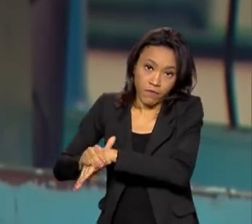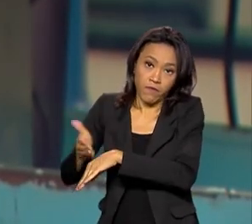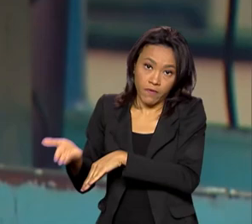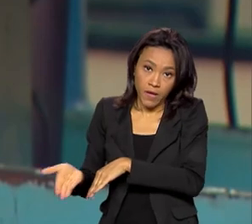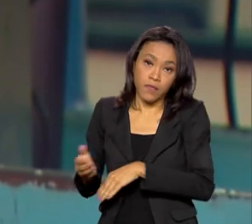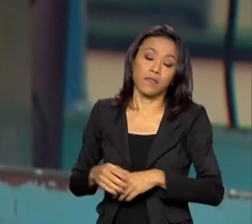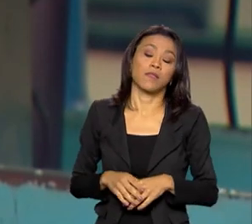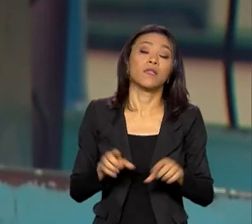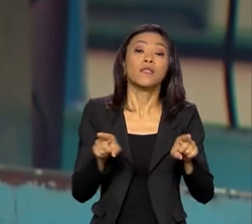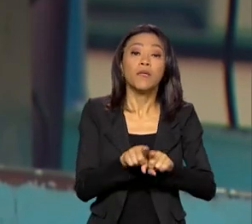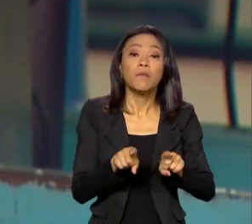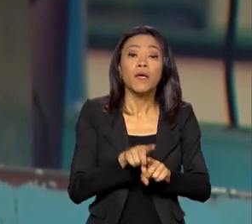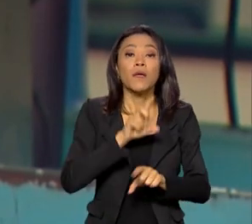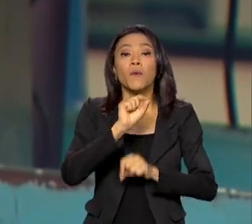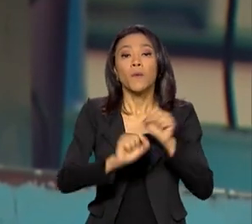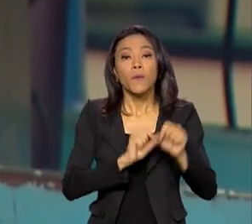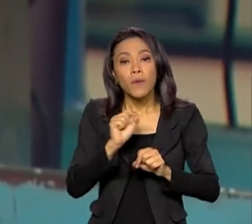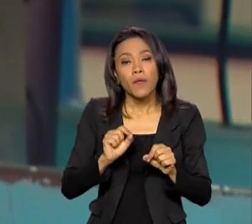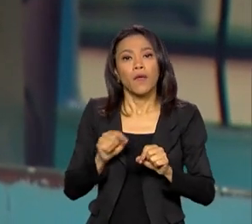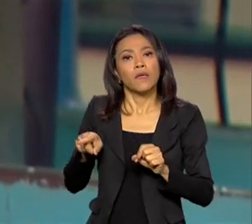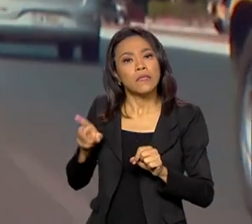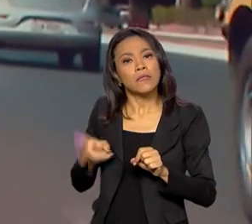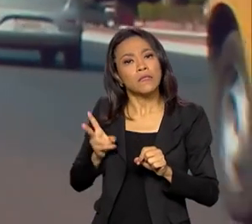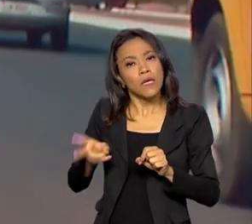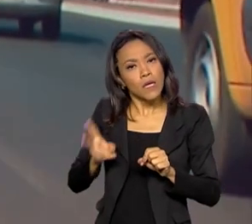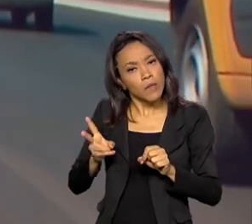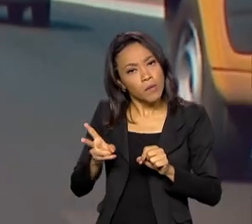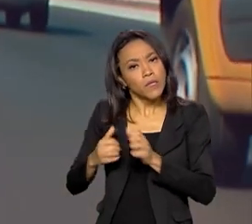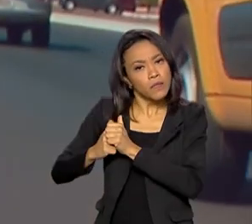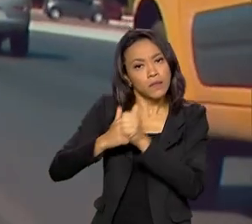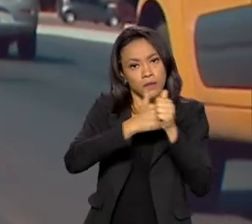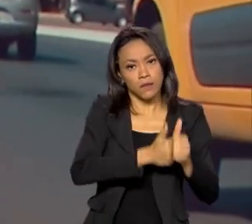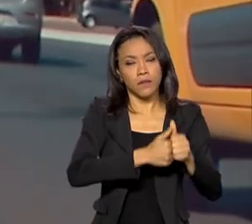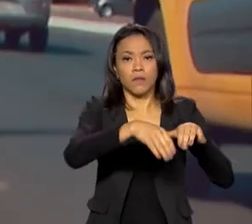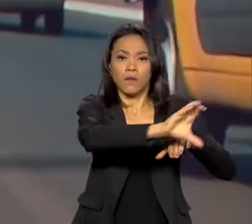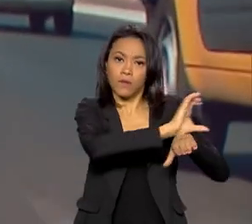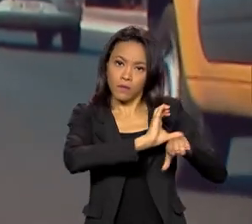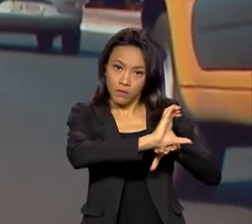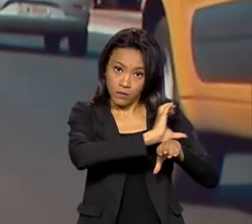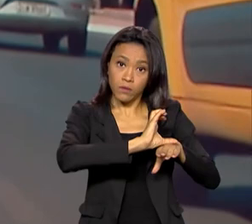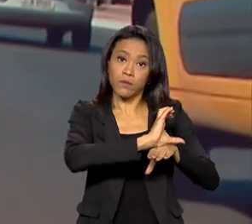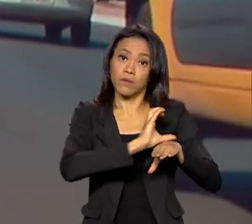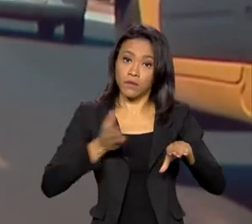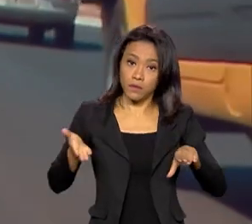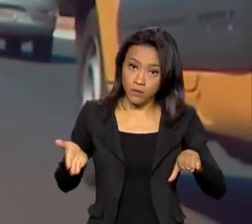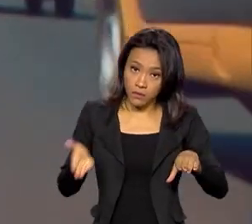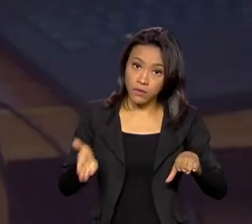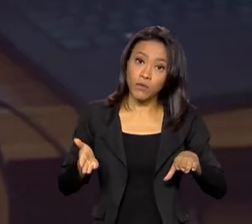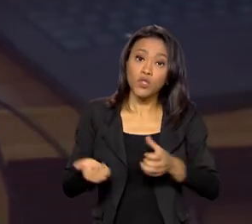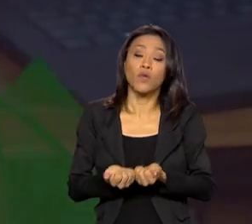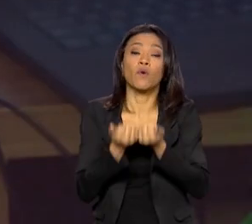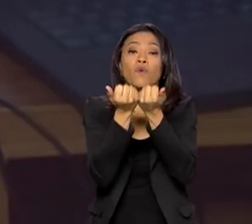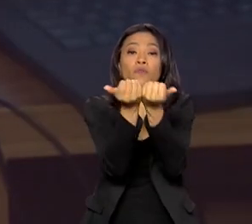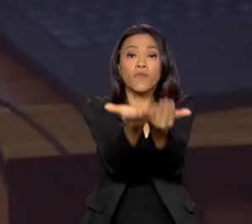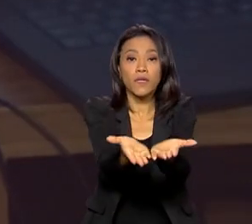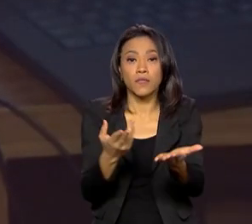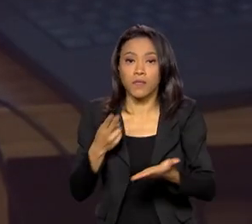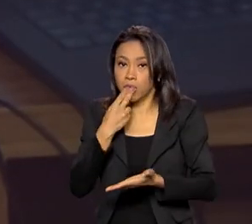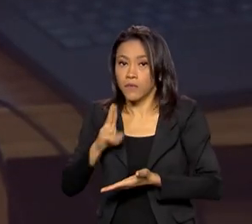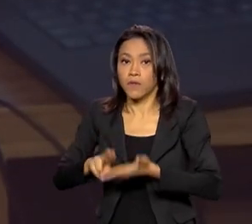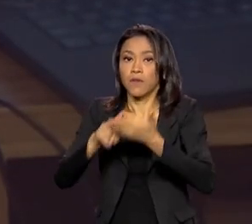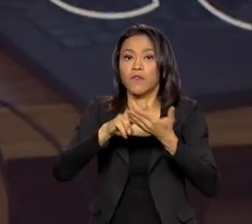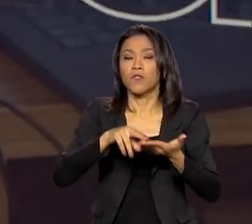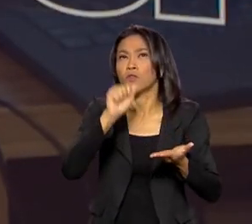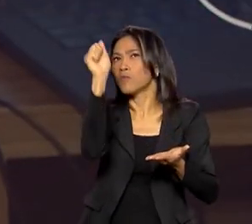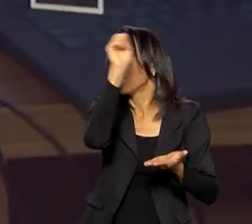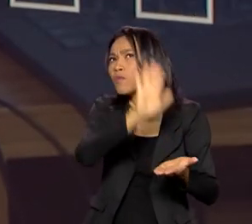também funcionar dentro da sua destinação constitucional de universalização do serviço postal. O